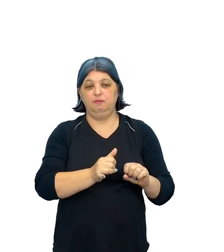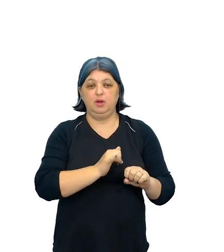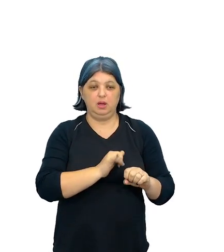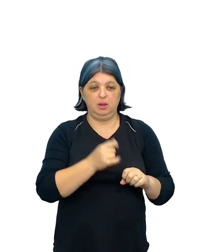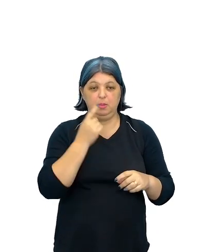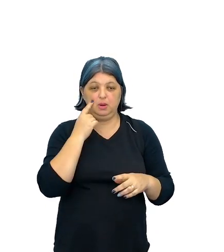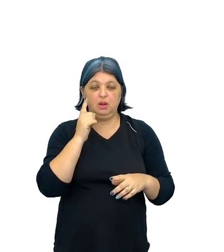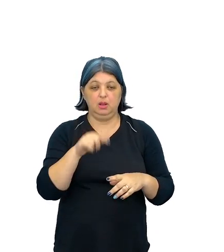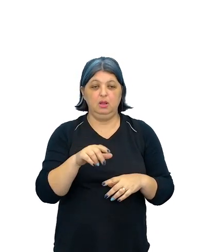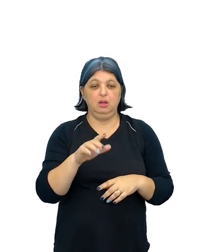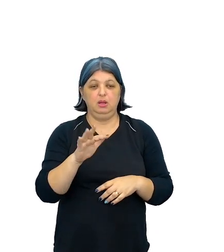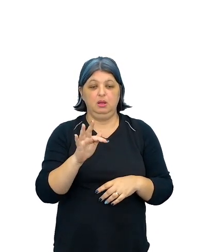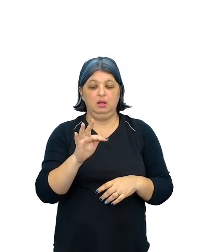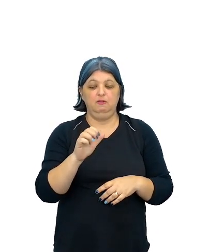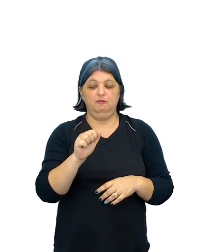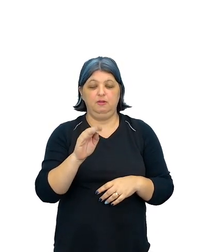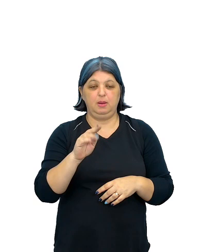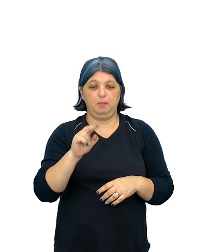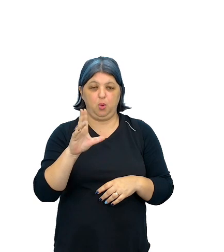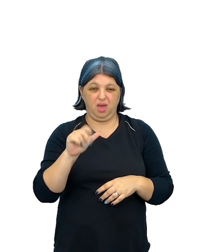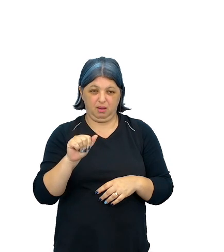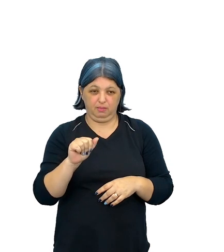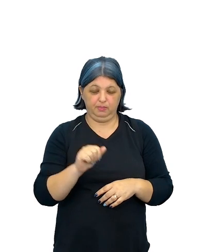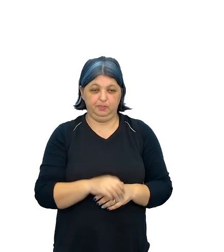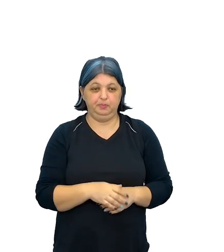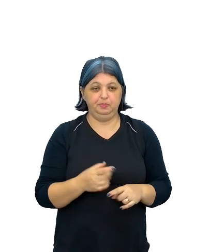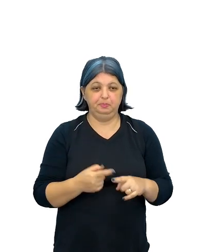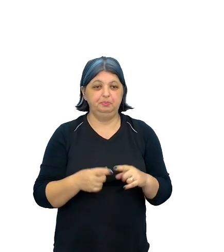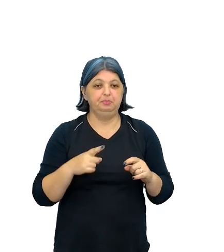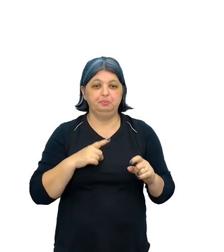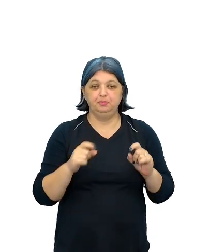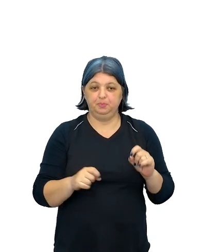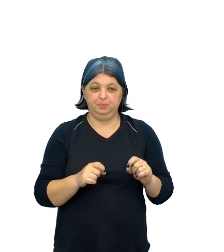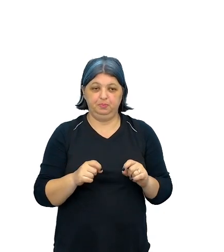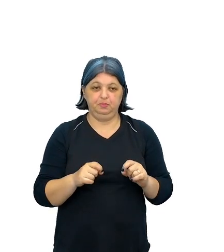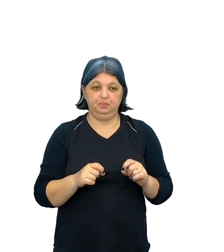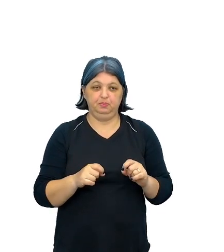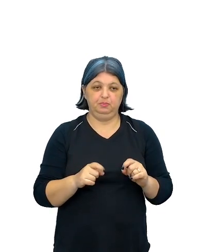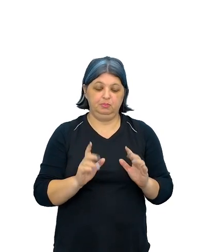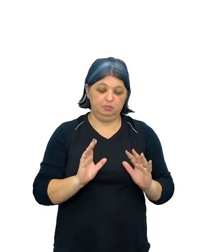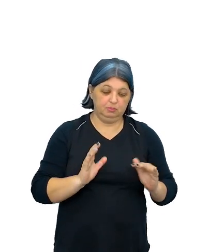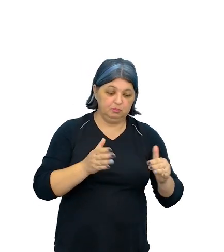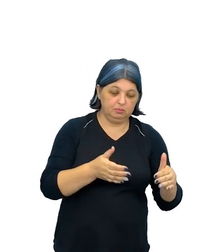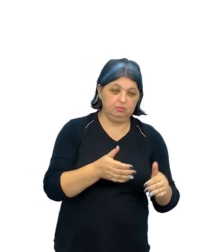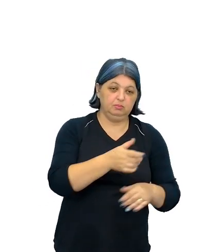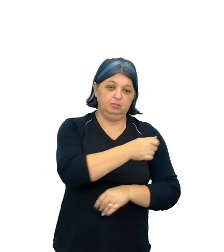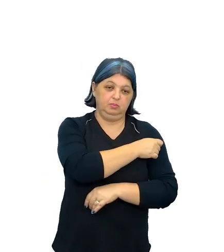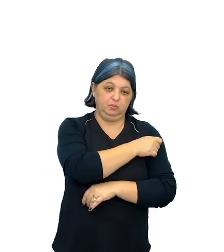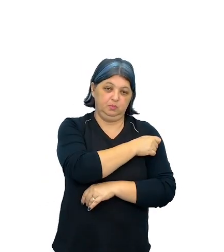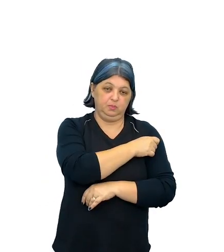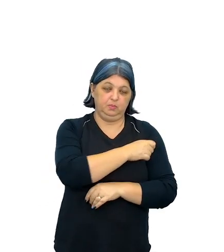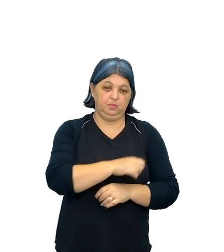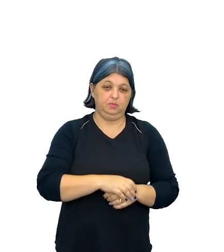essa fábula, ela é importante porque tem que direcionar o estudante.